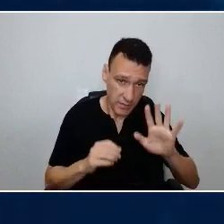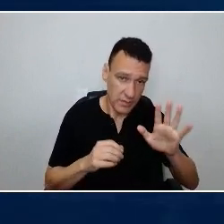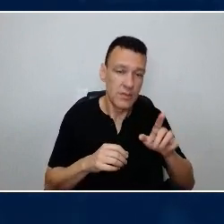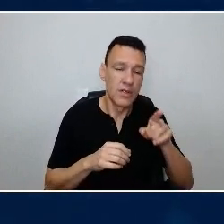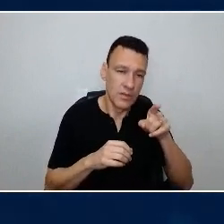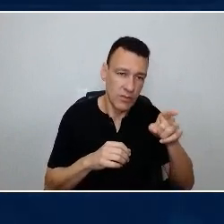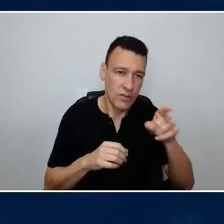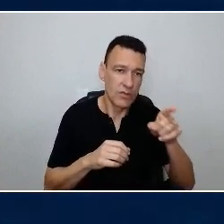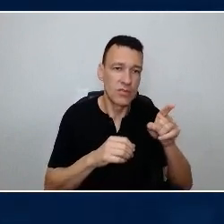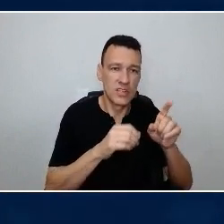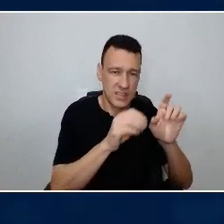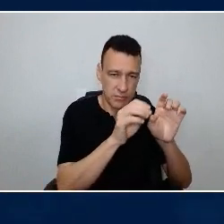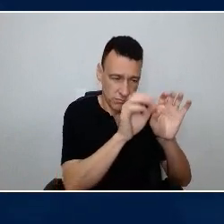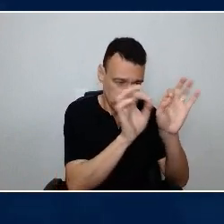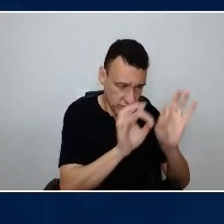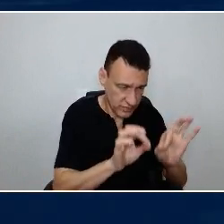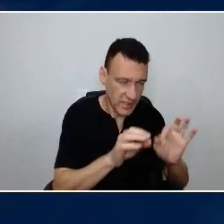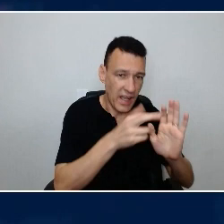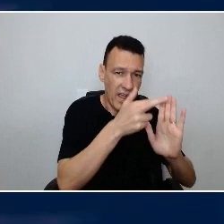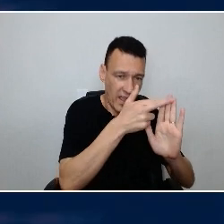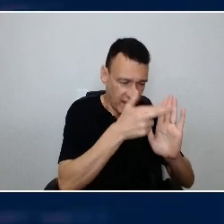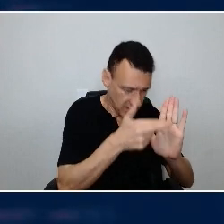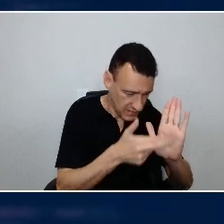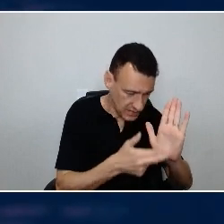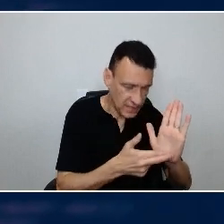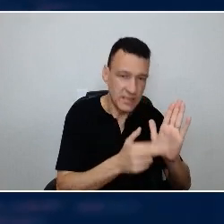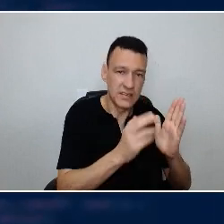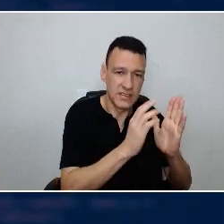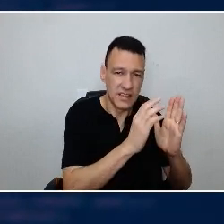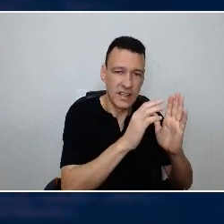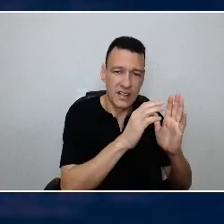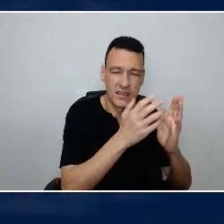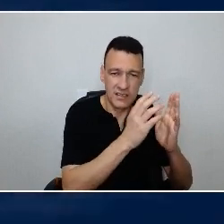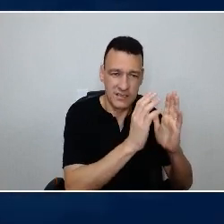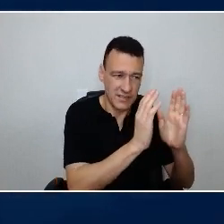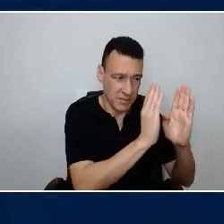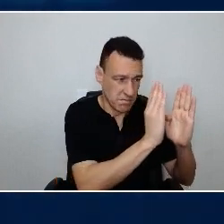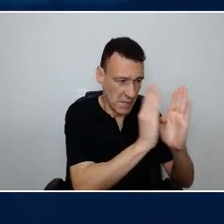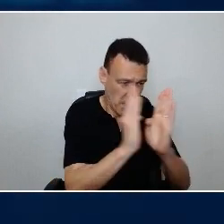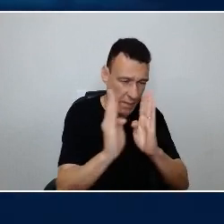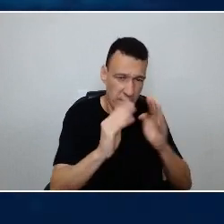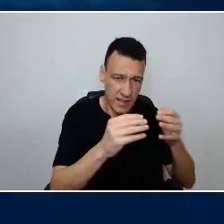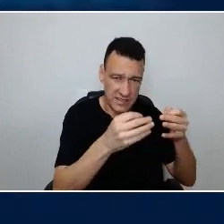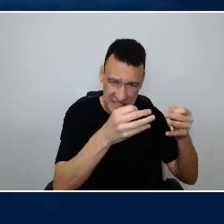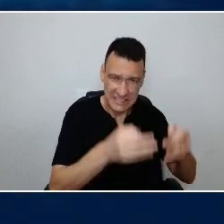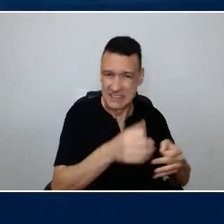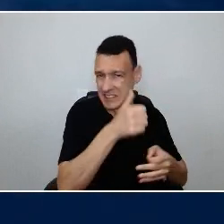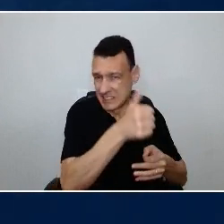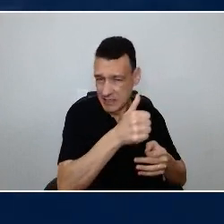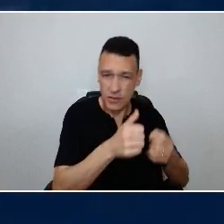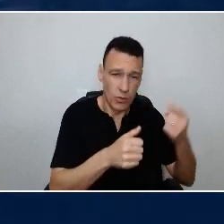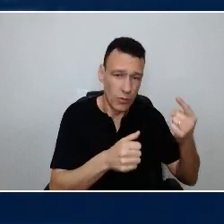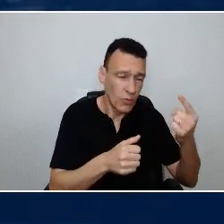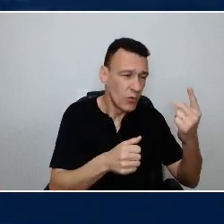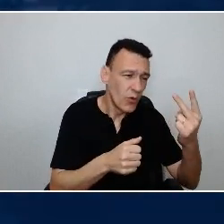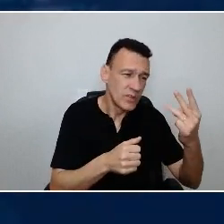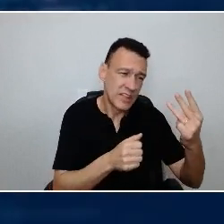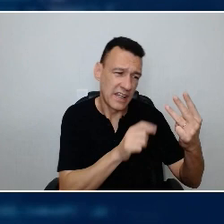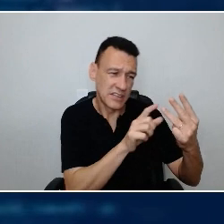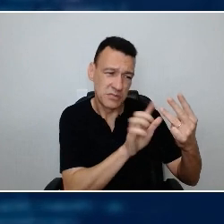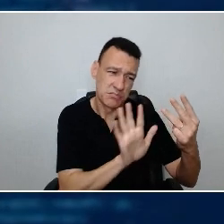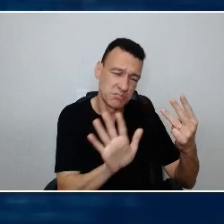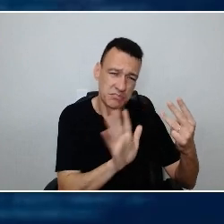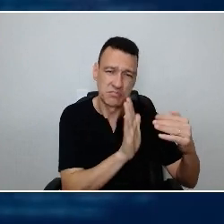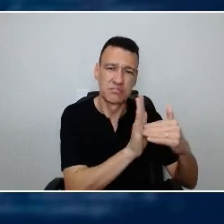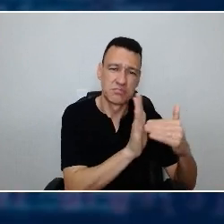cinco regras né geralmente você não passa da terceira mas Deus te ajude se você precisar passar da terceira eh então